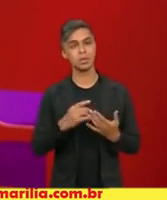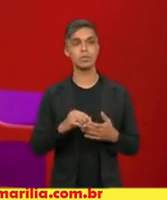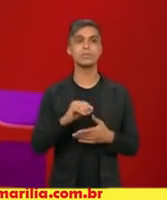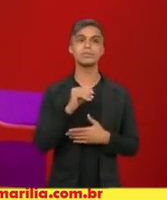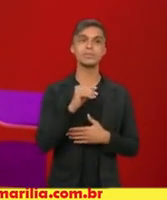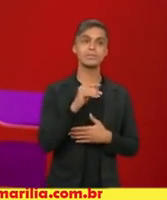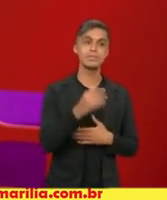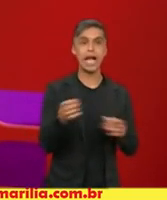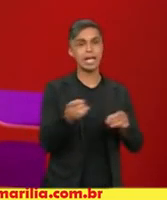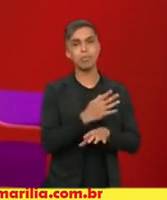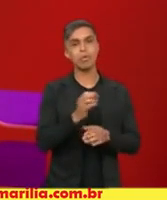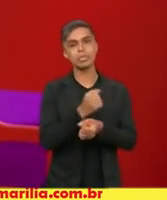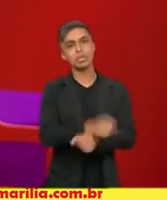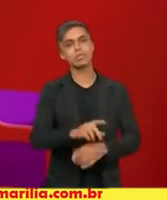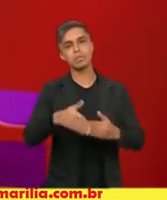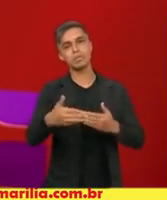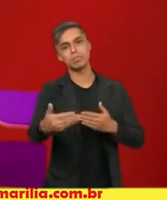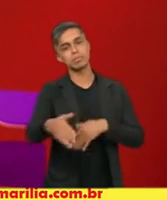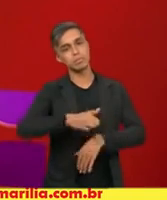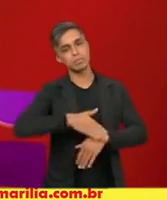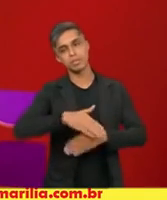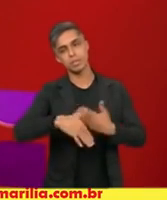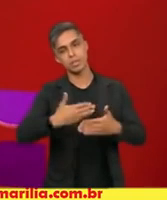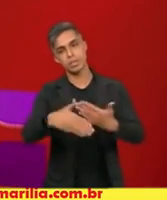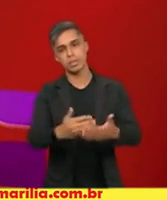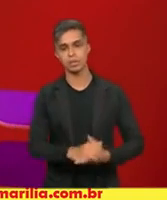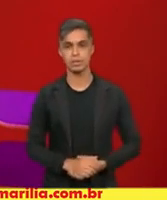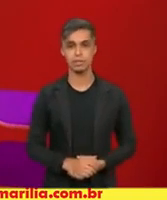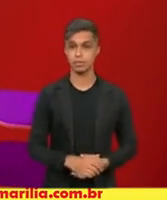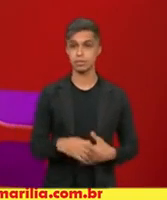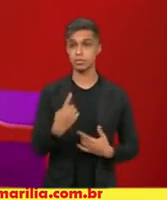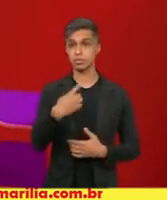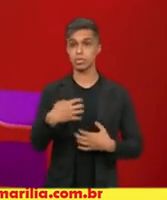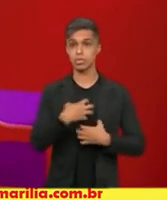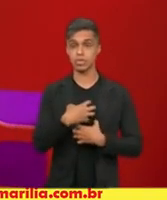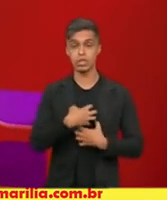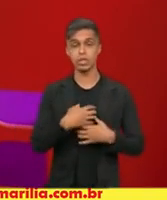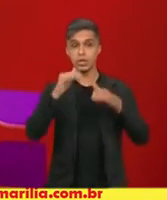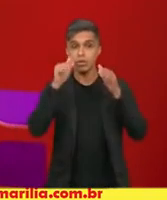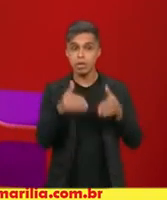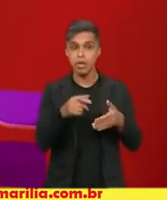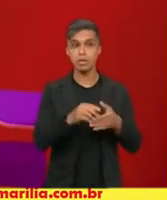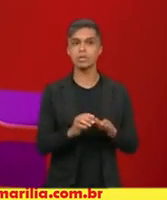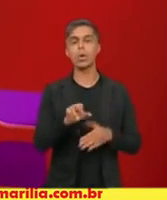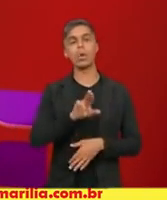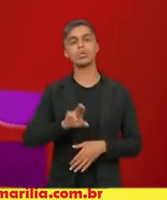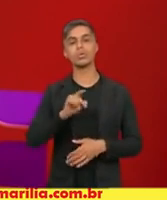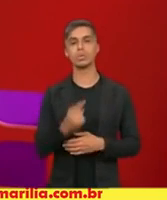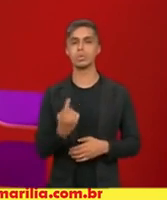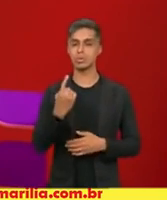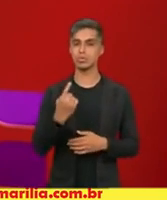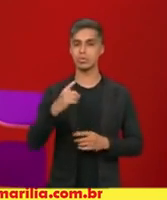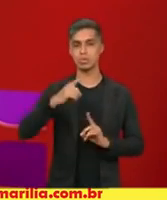Claro. O que significava, então, que, né, uma forma específica de produzir, um determinado uso, né, de um